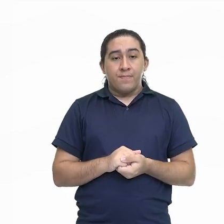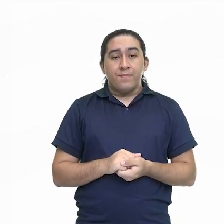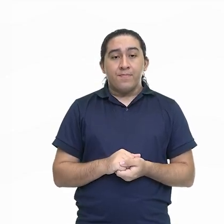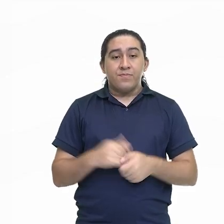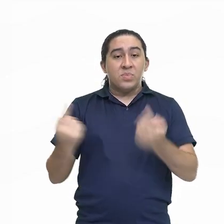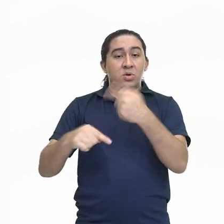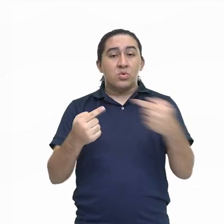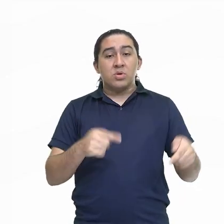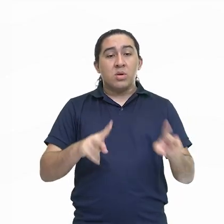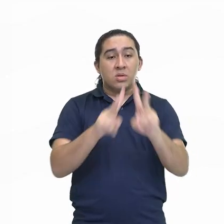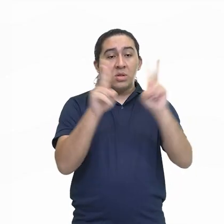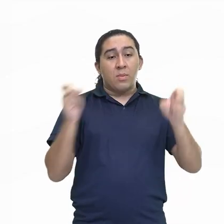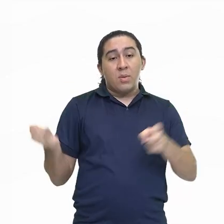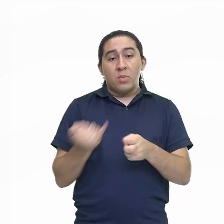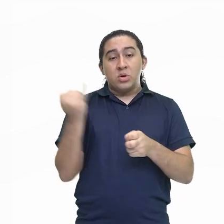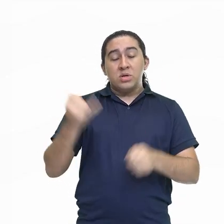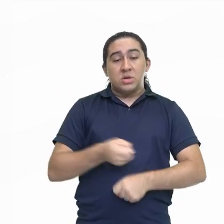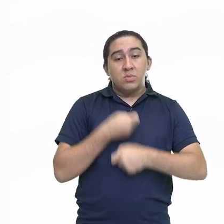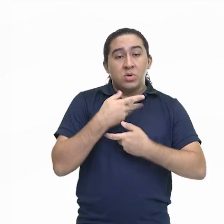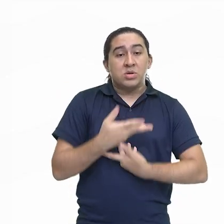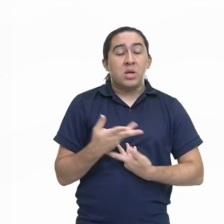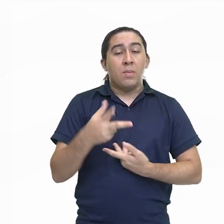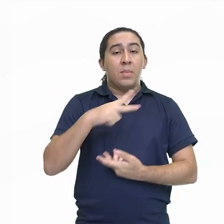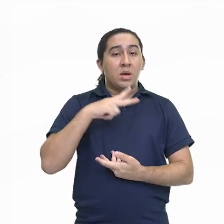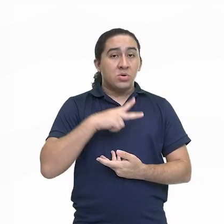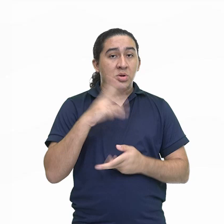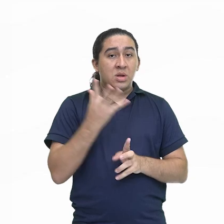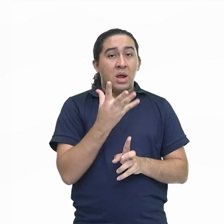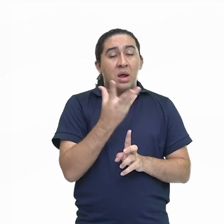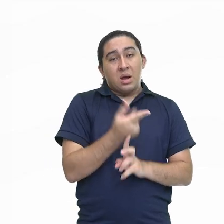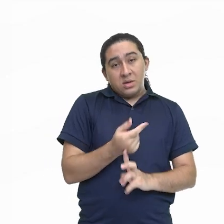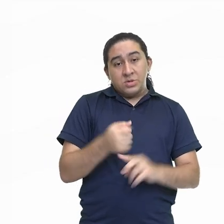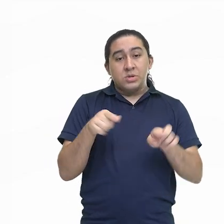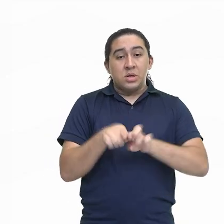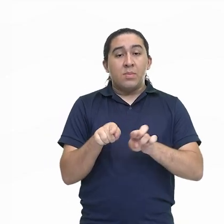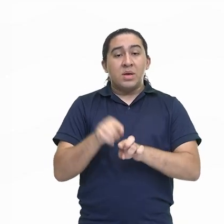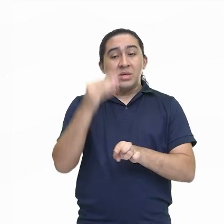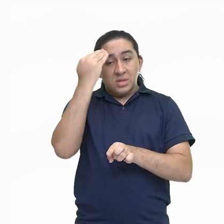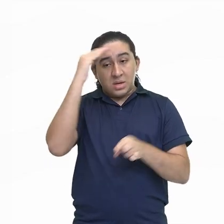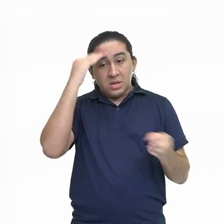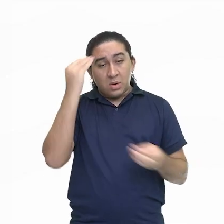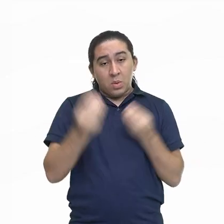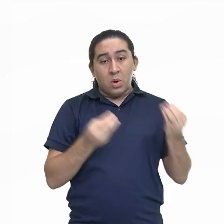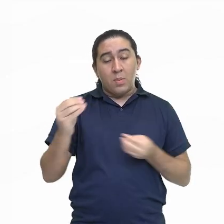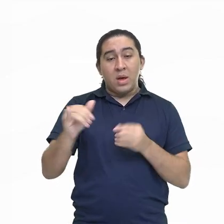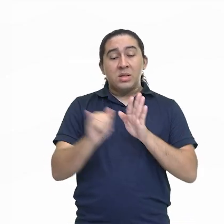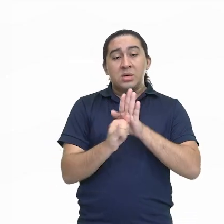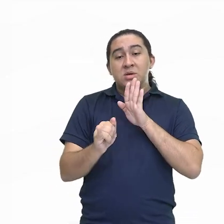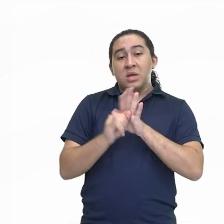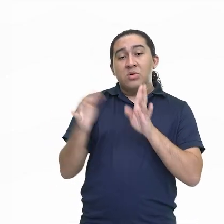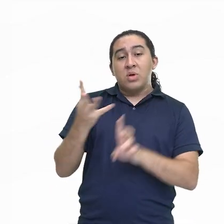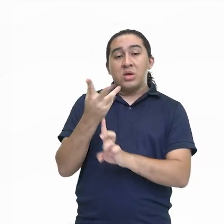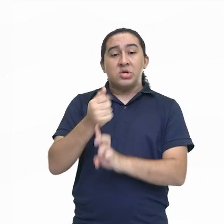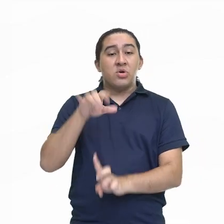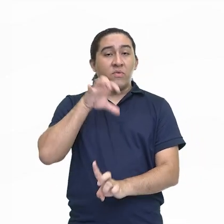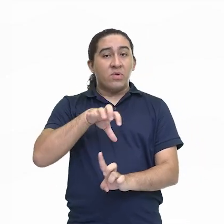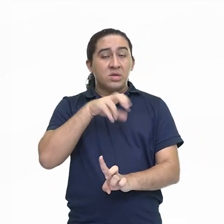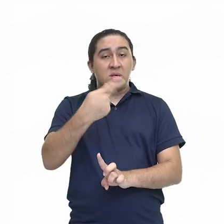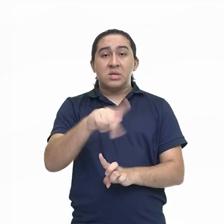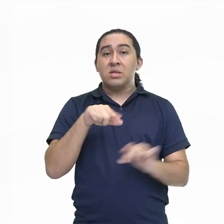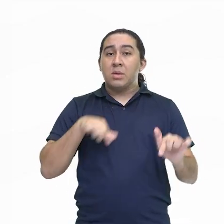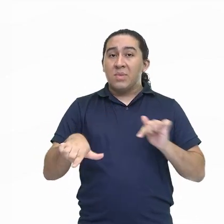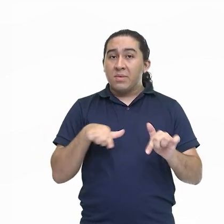Artística. Discussão sobre a importância da expressão pessoal da arte, exploração de como a identidade do artista